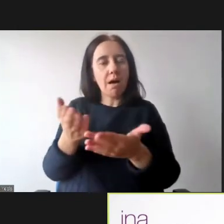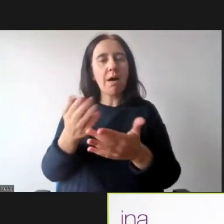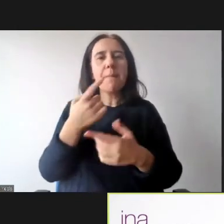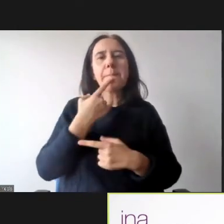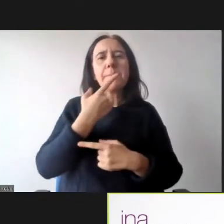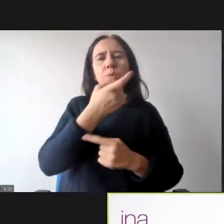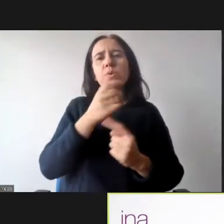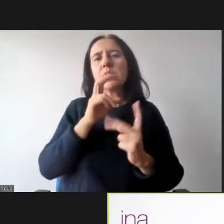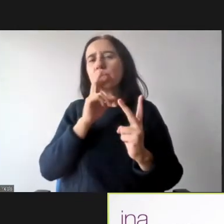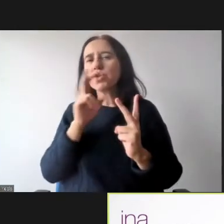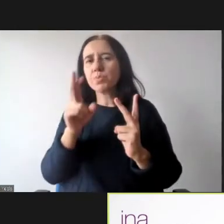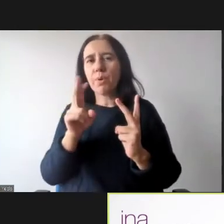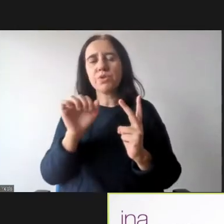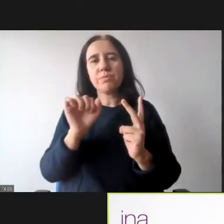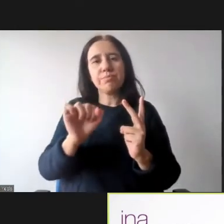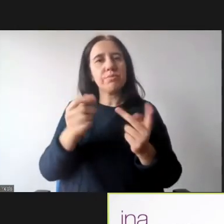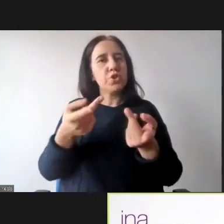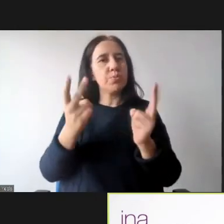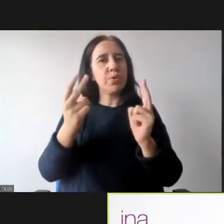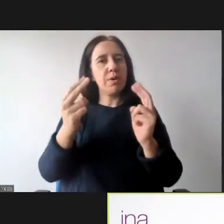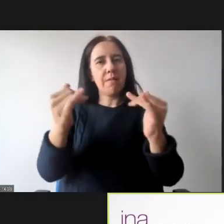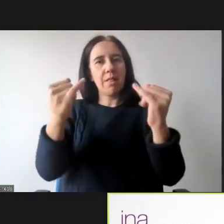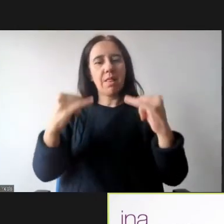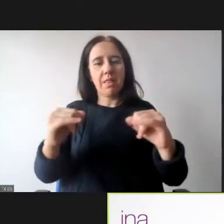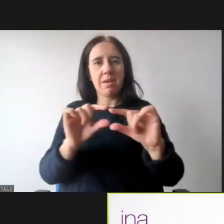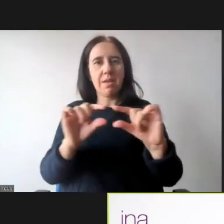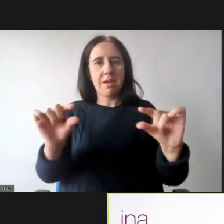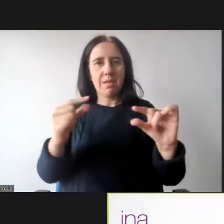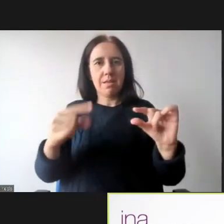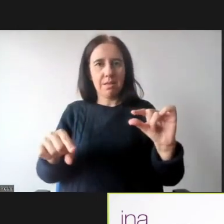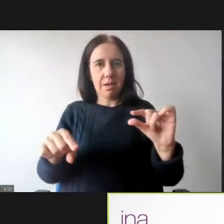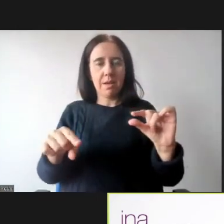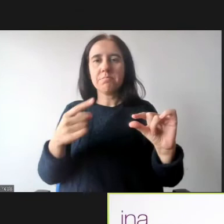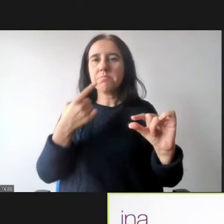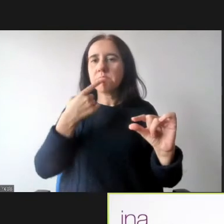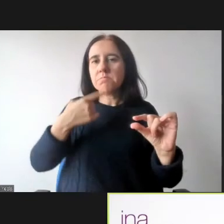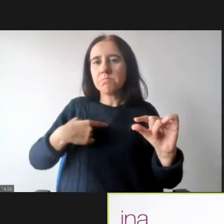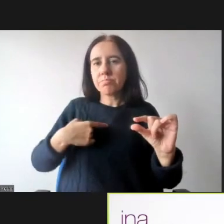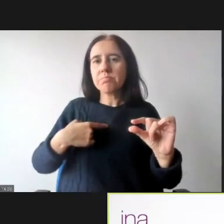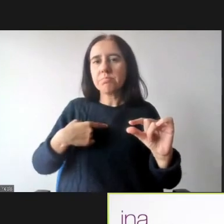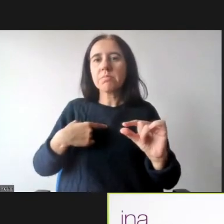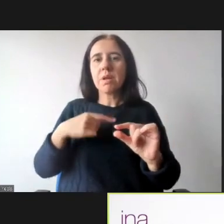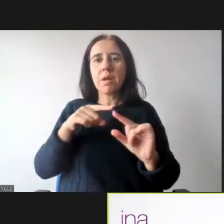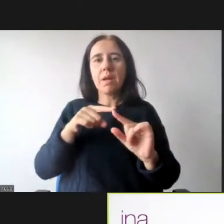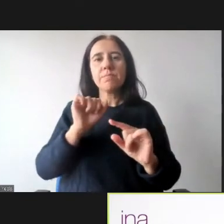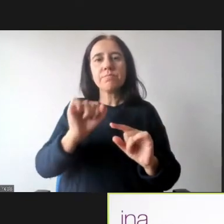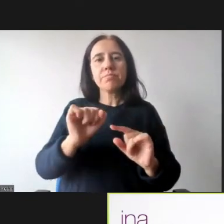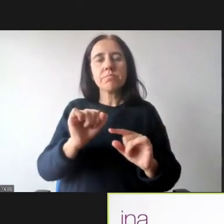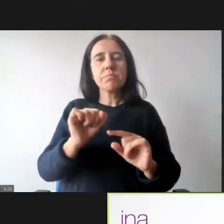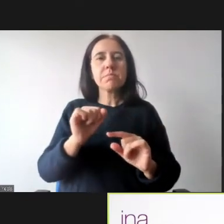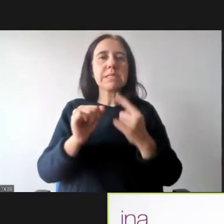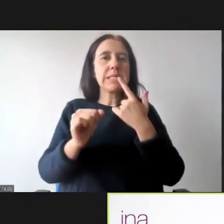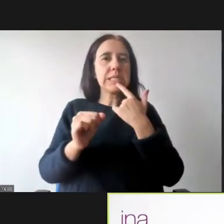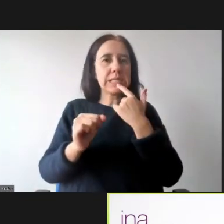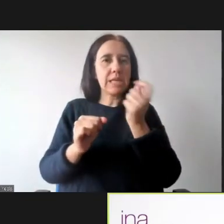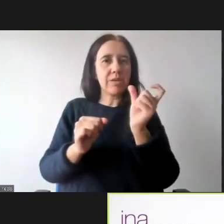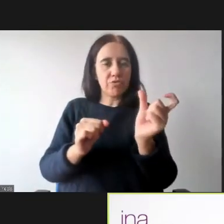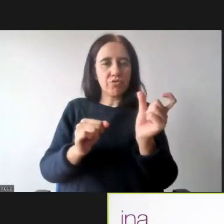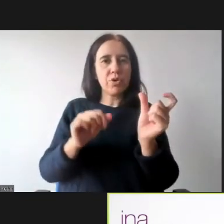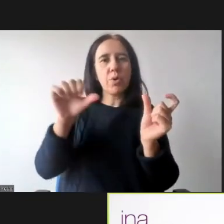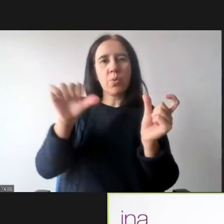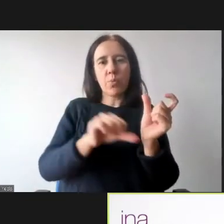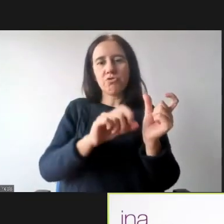perguntas e respostas disponível em baixo no ecrã e indicada por Q e A. do inglês Questions and